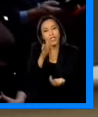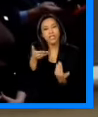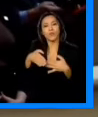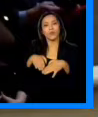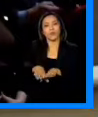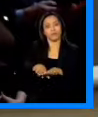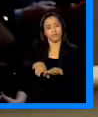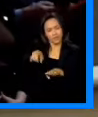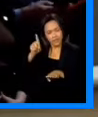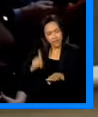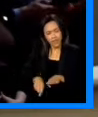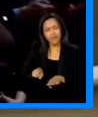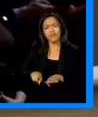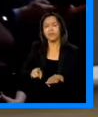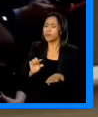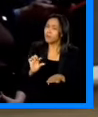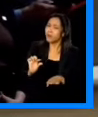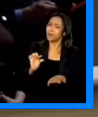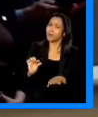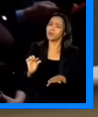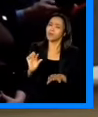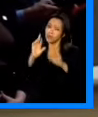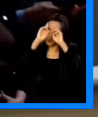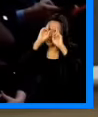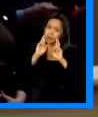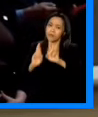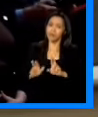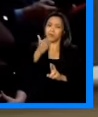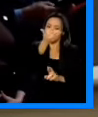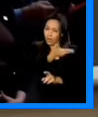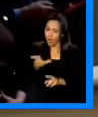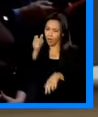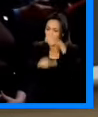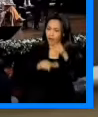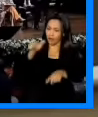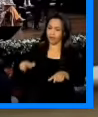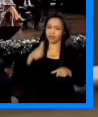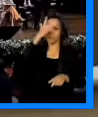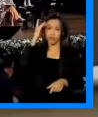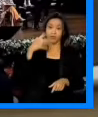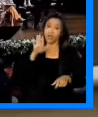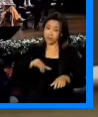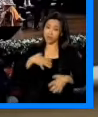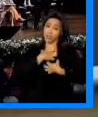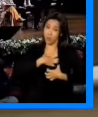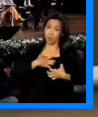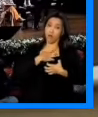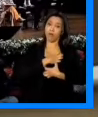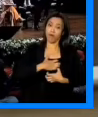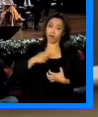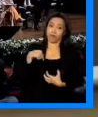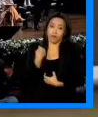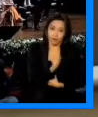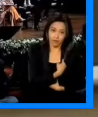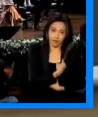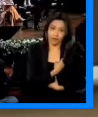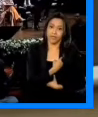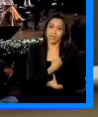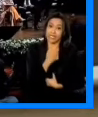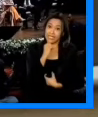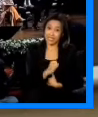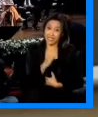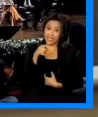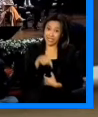o mínimo, mínimo que seja, de dignidade para essas pessoas. Vai nos incomodar muito. Vai nos incomodar muito se a